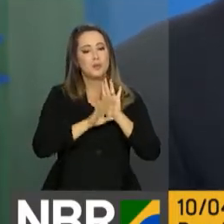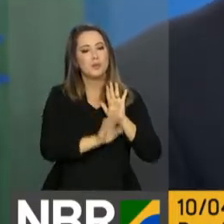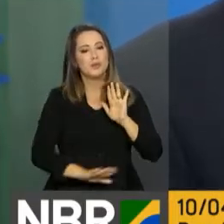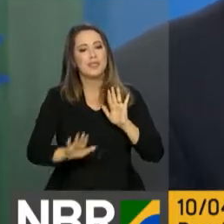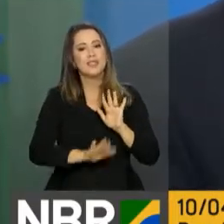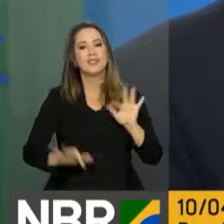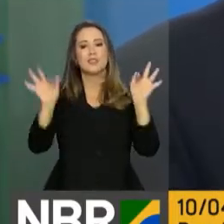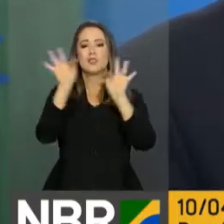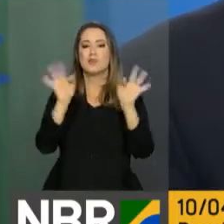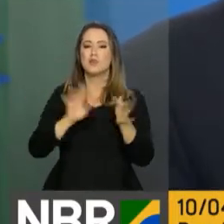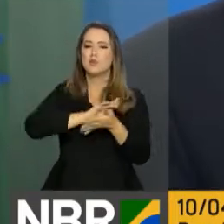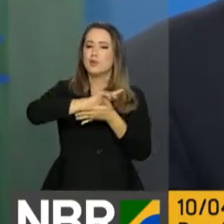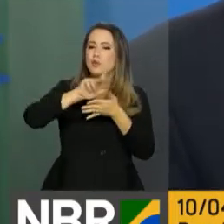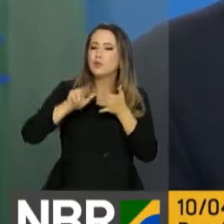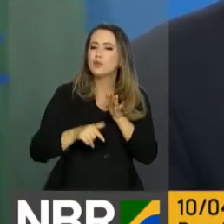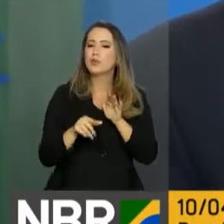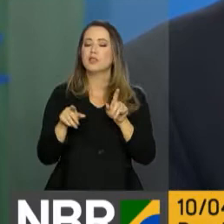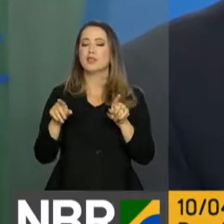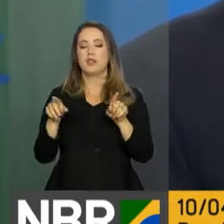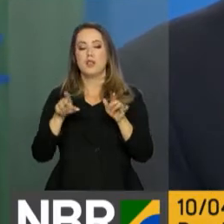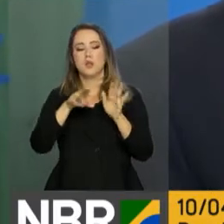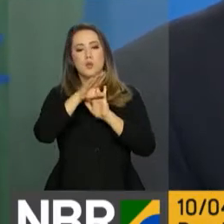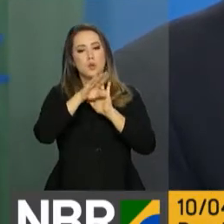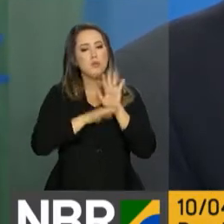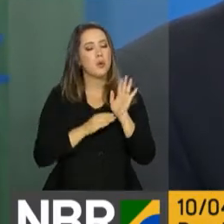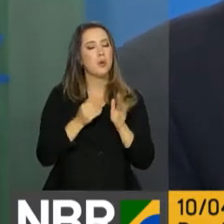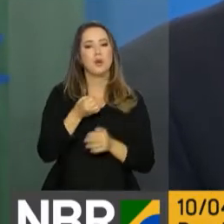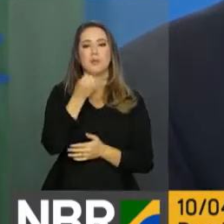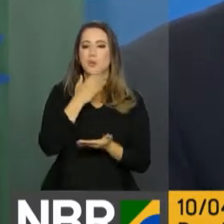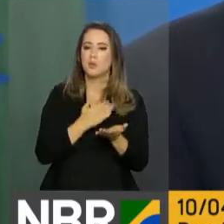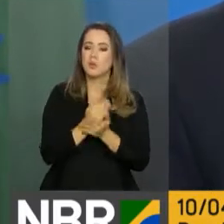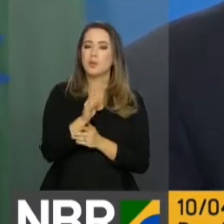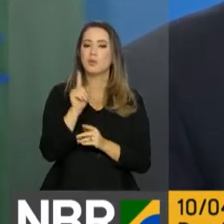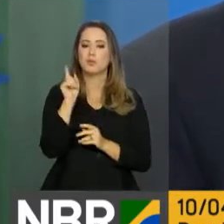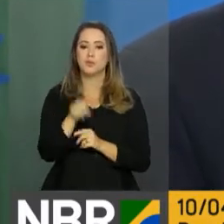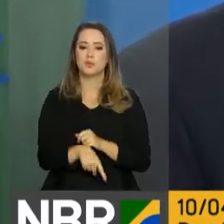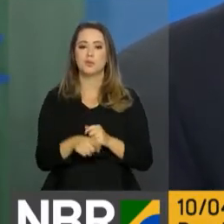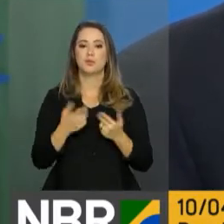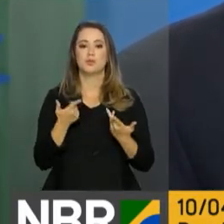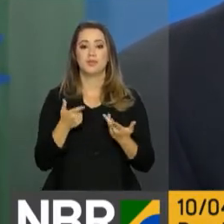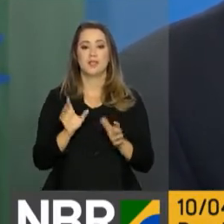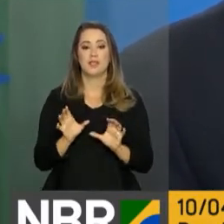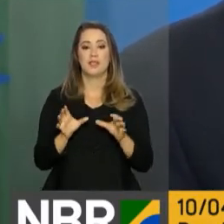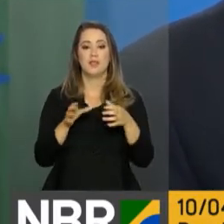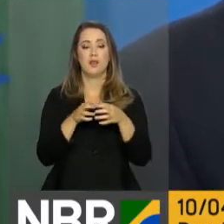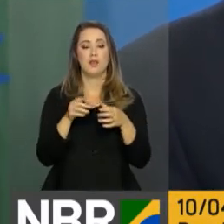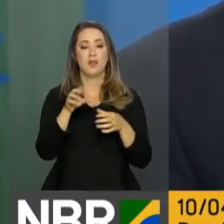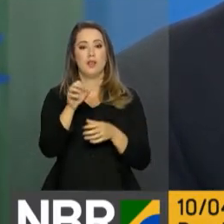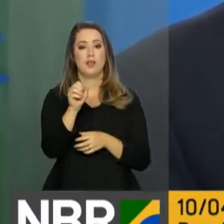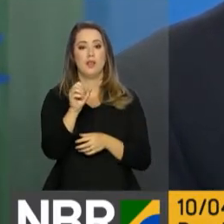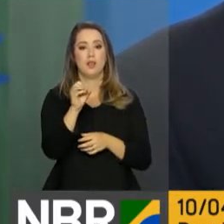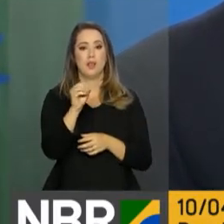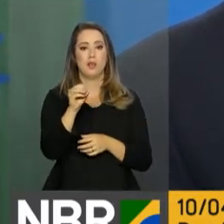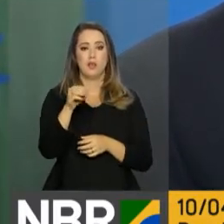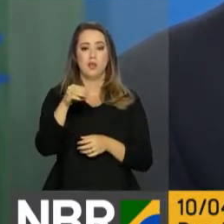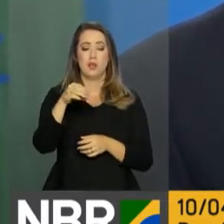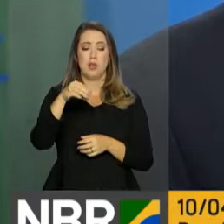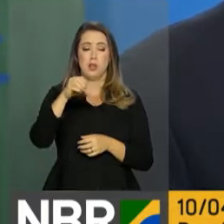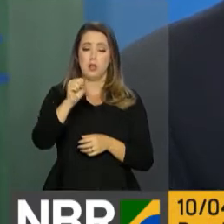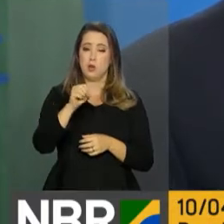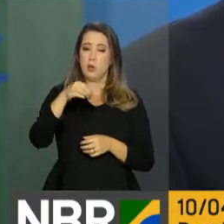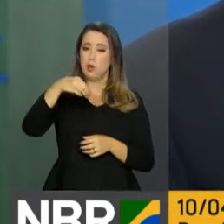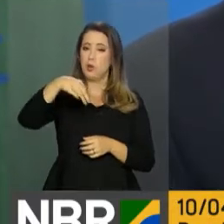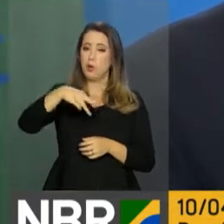de tantas outras iniciativas. O fato é que Osmar deixa uma bela